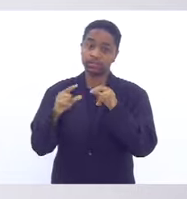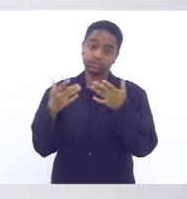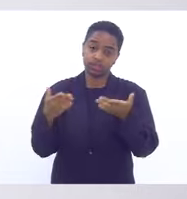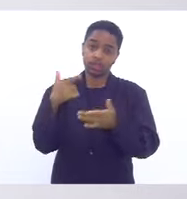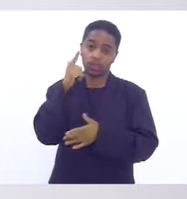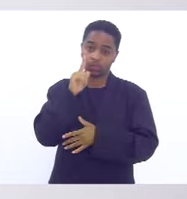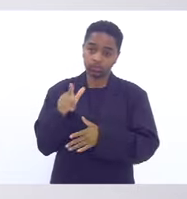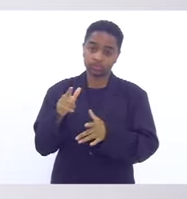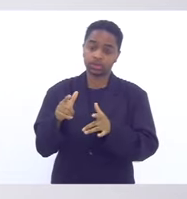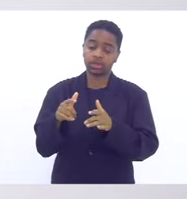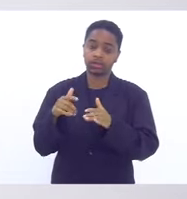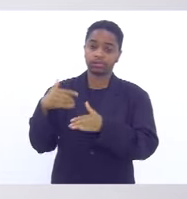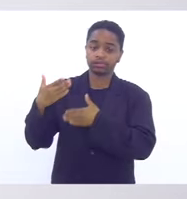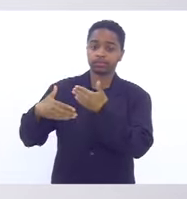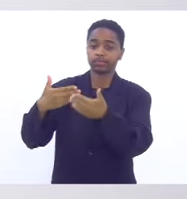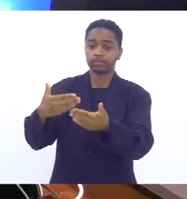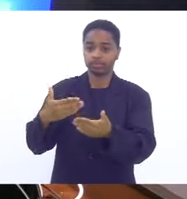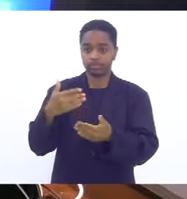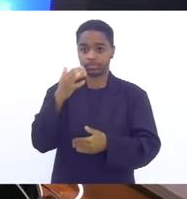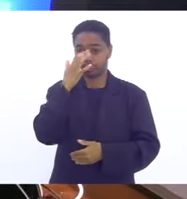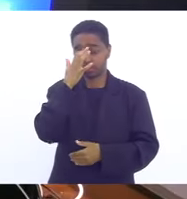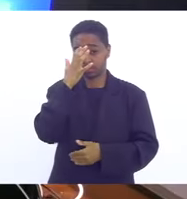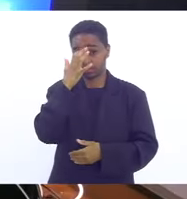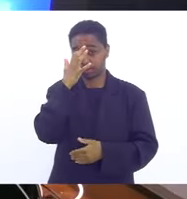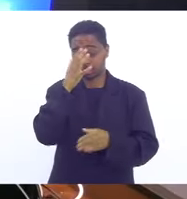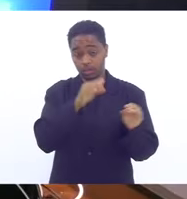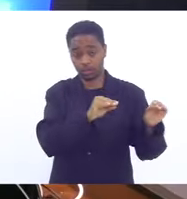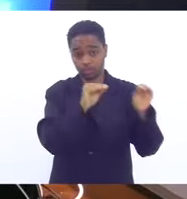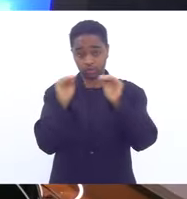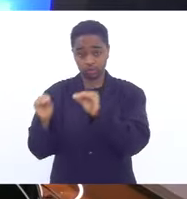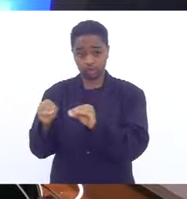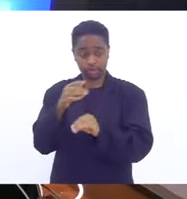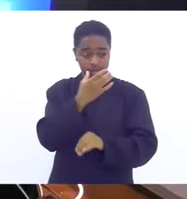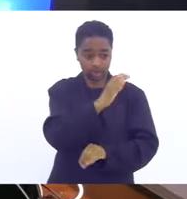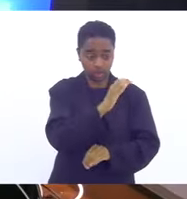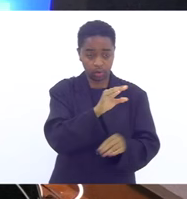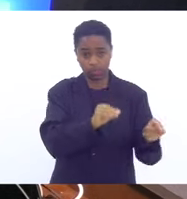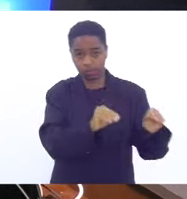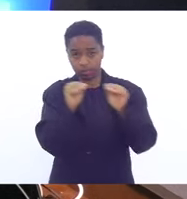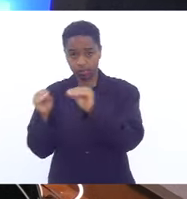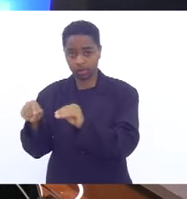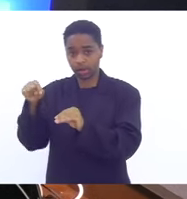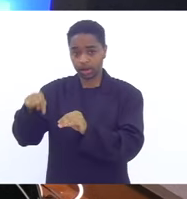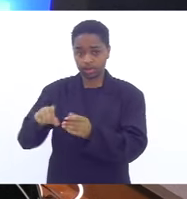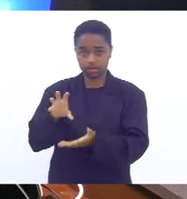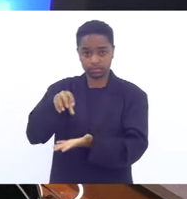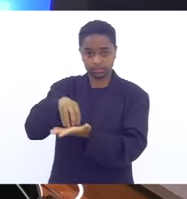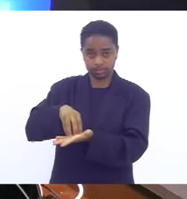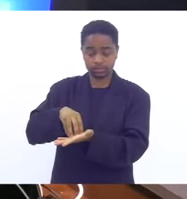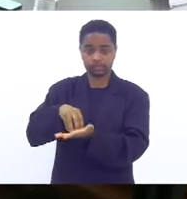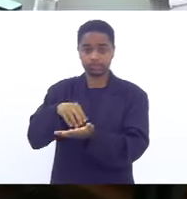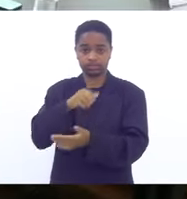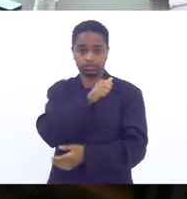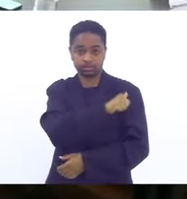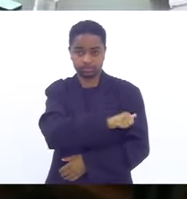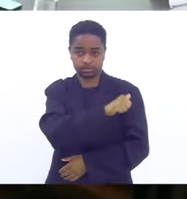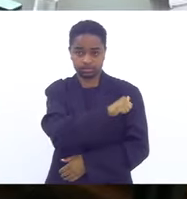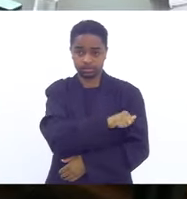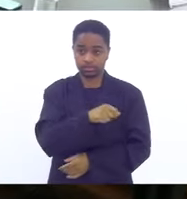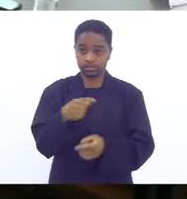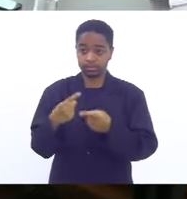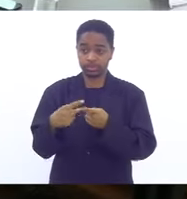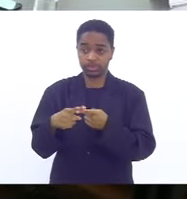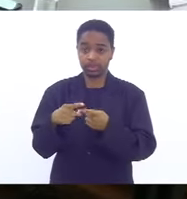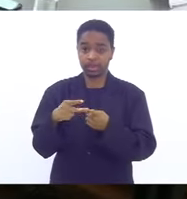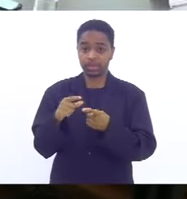mais, saiu de Niterói, da onde ela presta serviço, vereador Leandro Portugal, instalou a sua sede na cidade do Rio, onde a Light